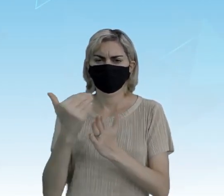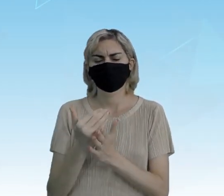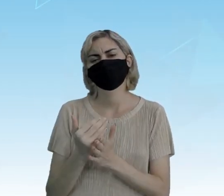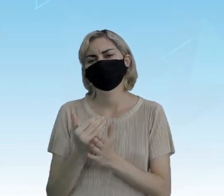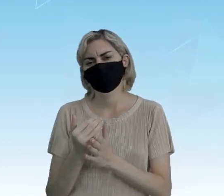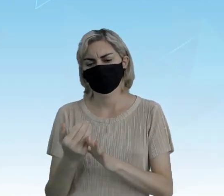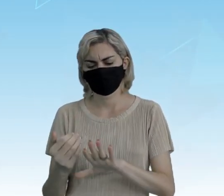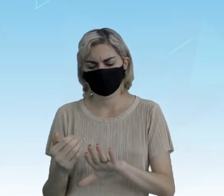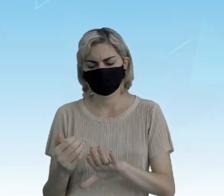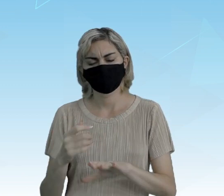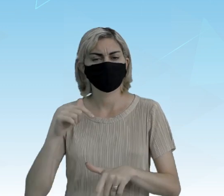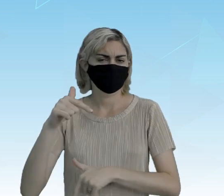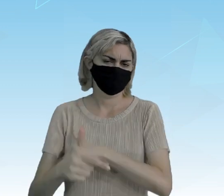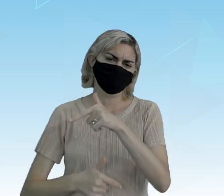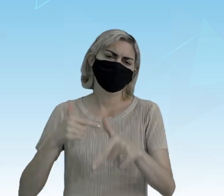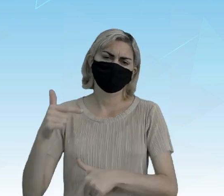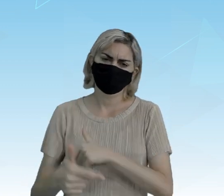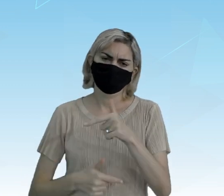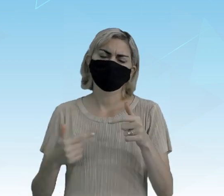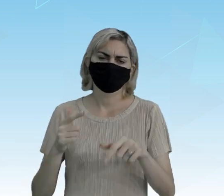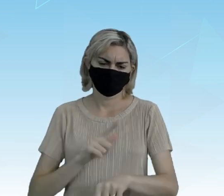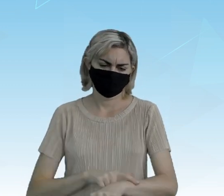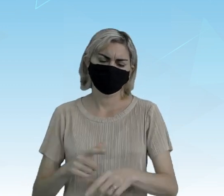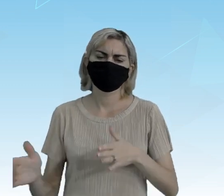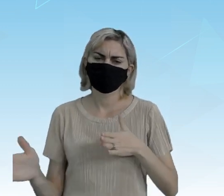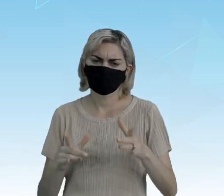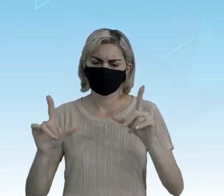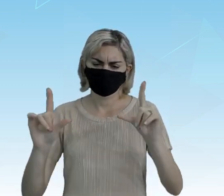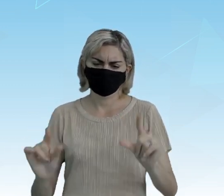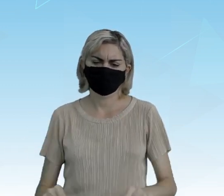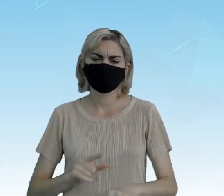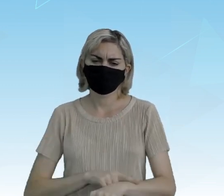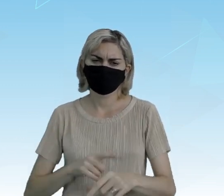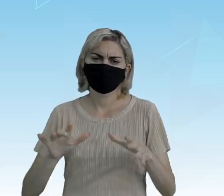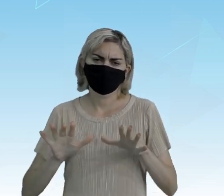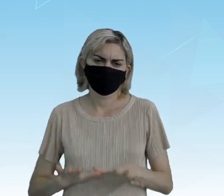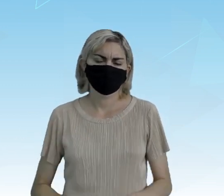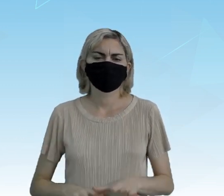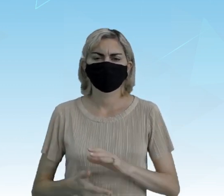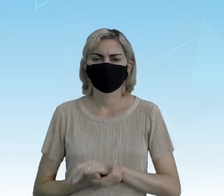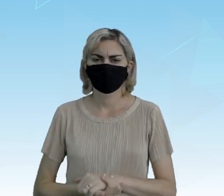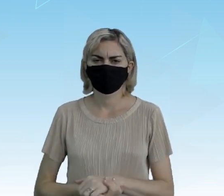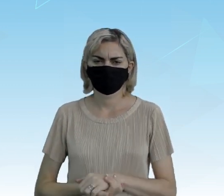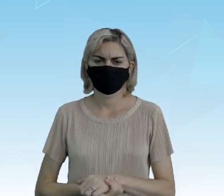saibam trabalhar o tempo, diminuir o tempo de ficar, né?